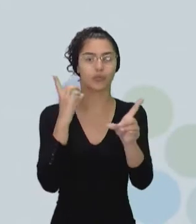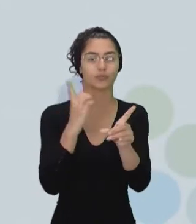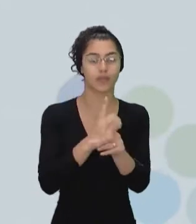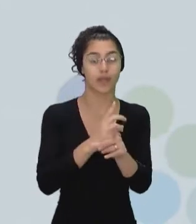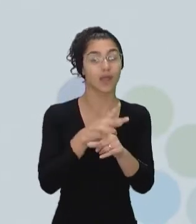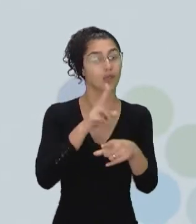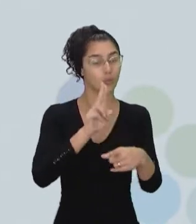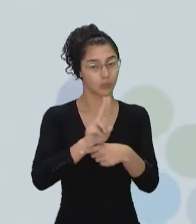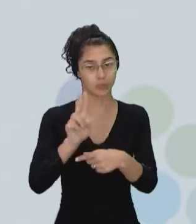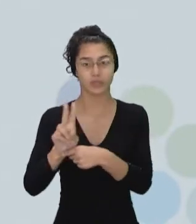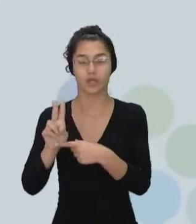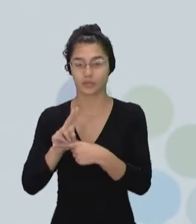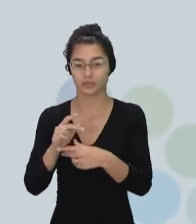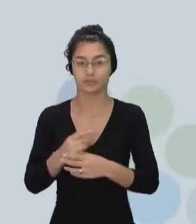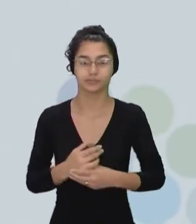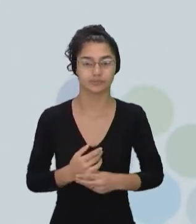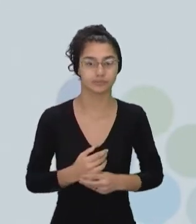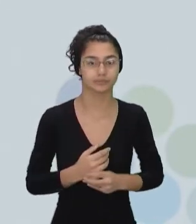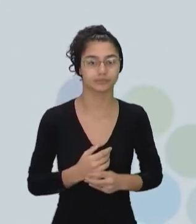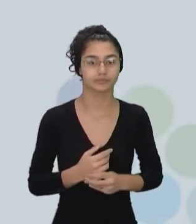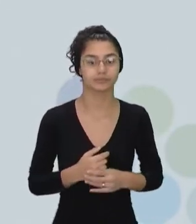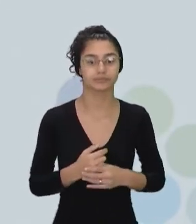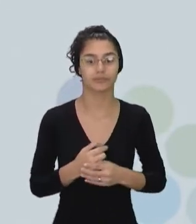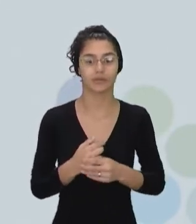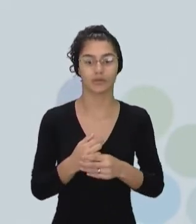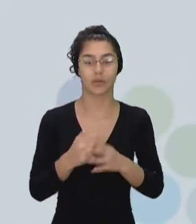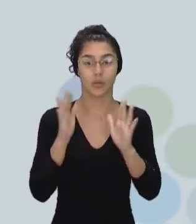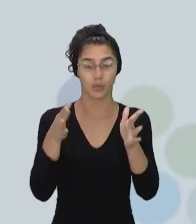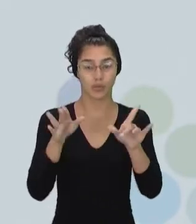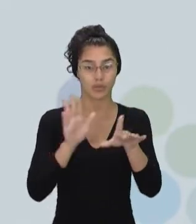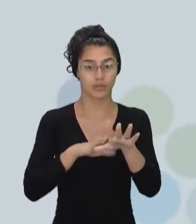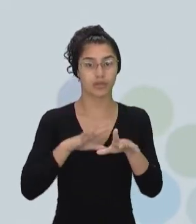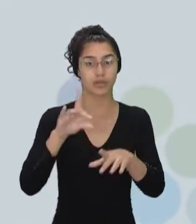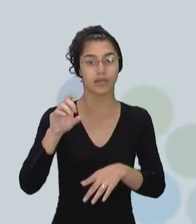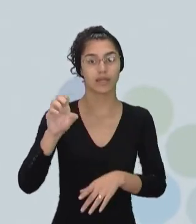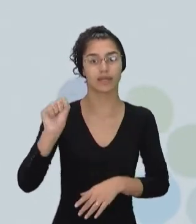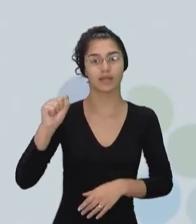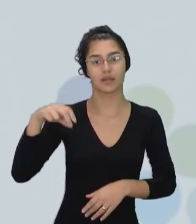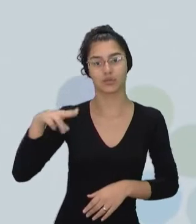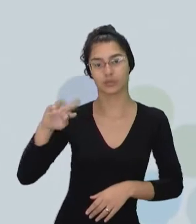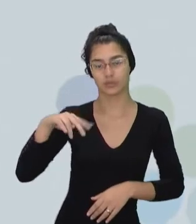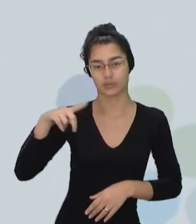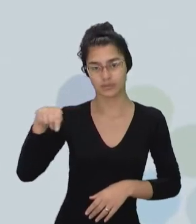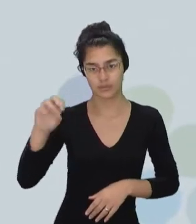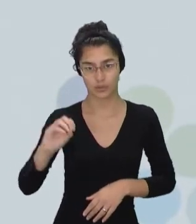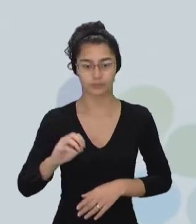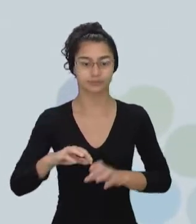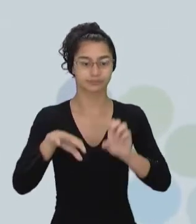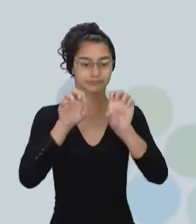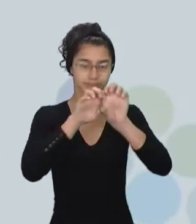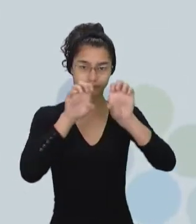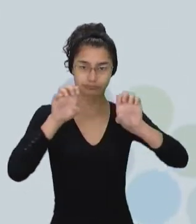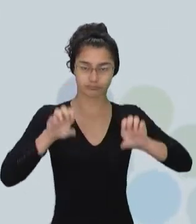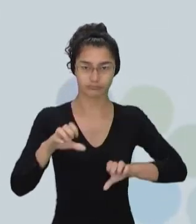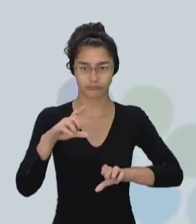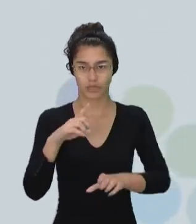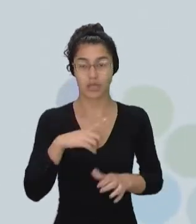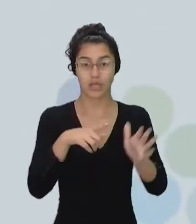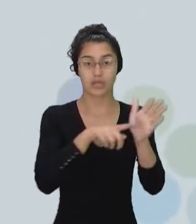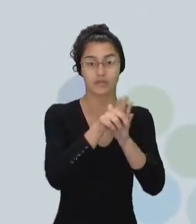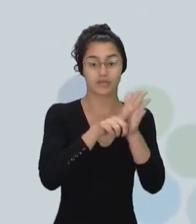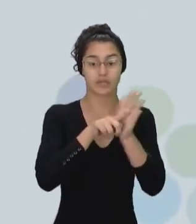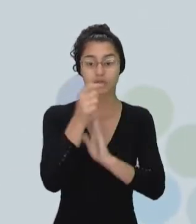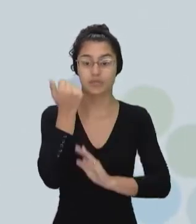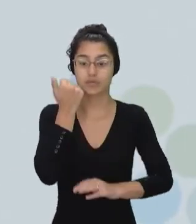e tratamento. Então, hoje a gente vai falar a respeito da desnutrição. Eixos estruturantes,